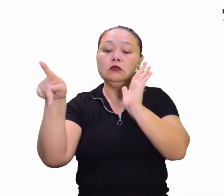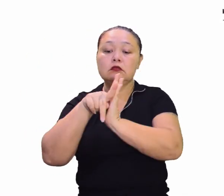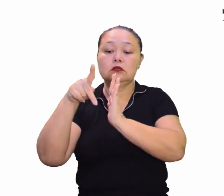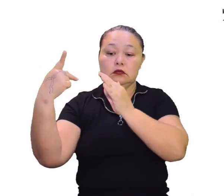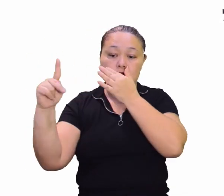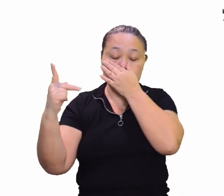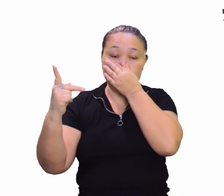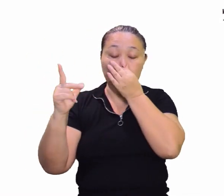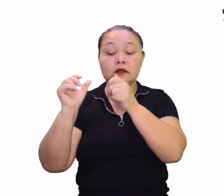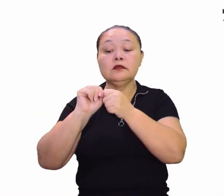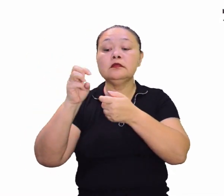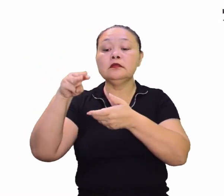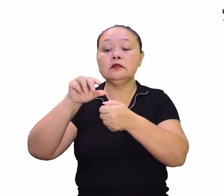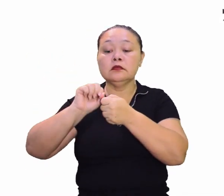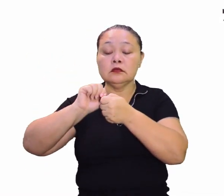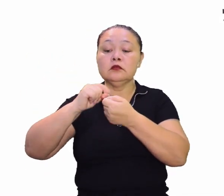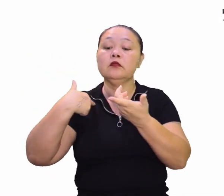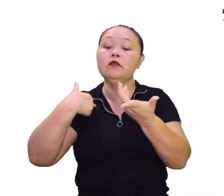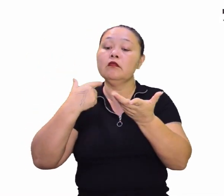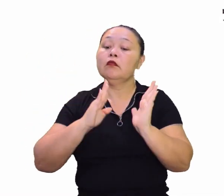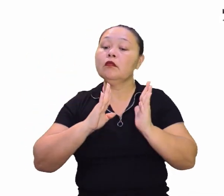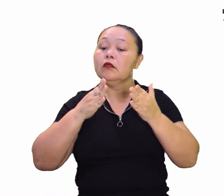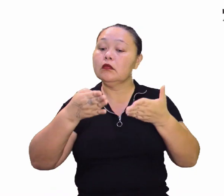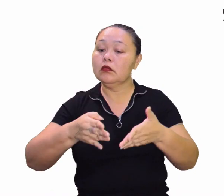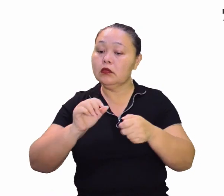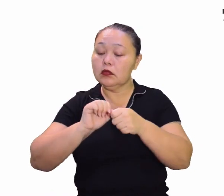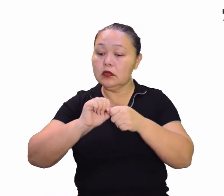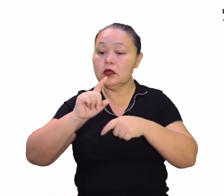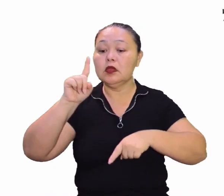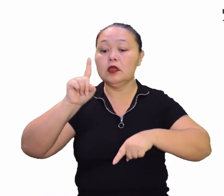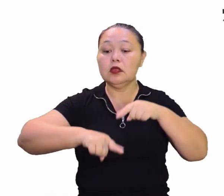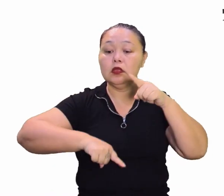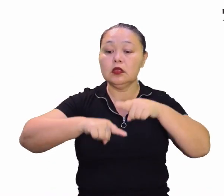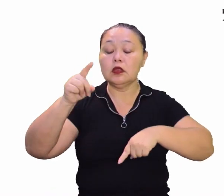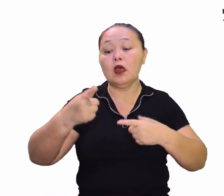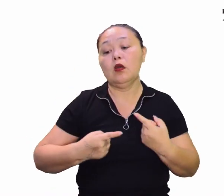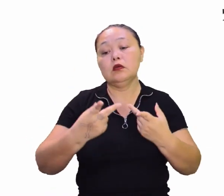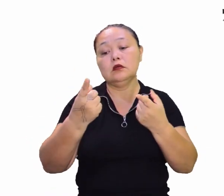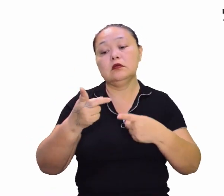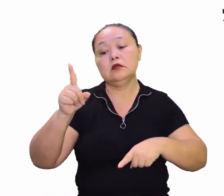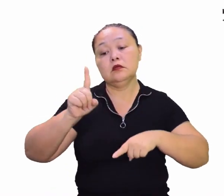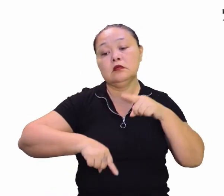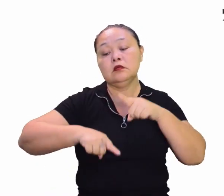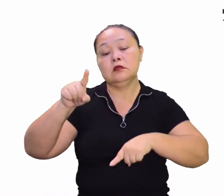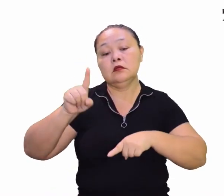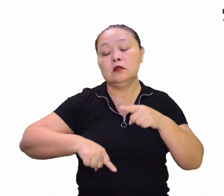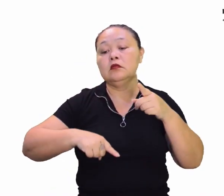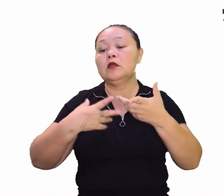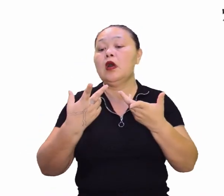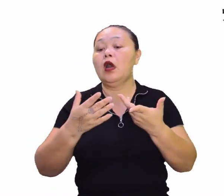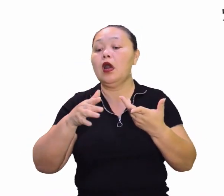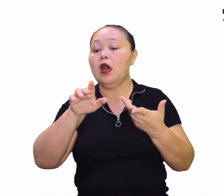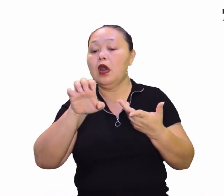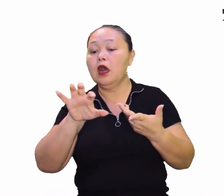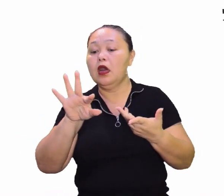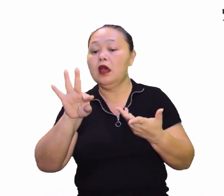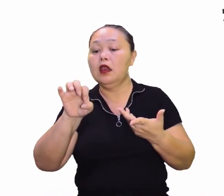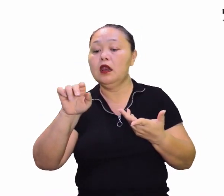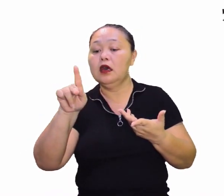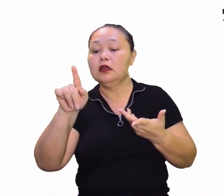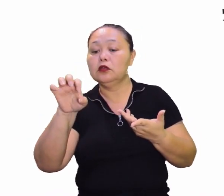de industrialização, é voltado para a exportação. E se destacaram principalmente em produtos eletrônicos